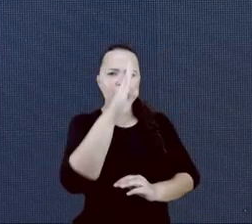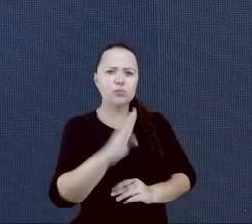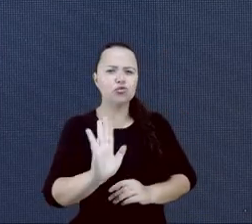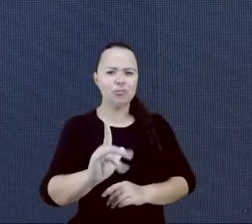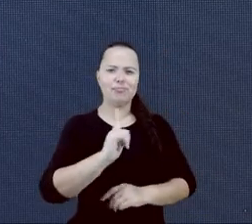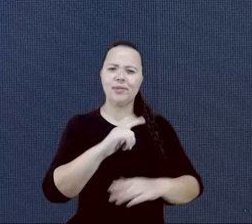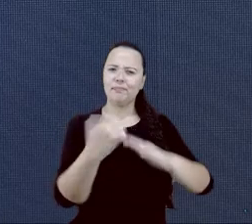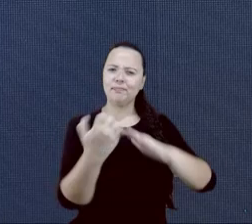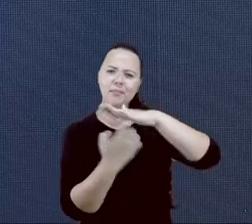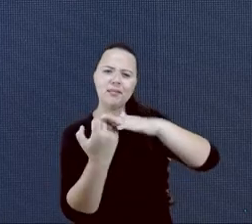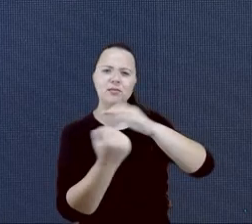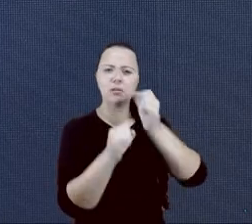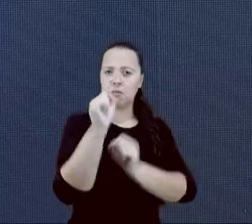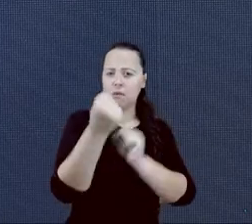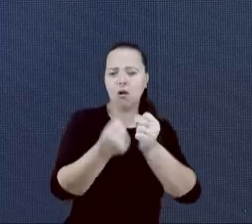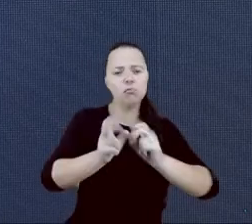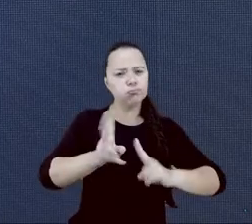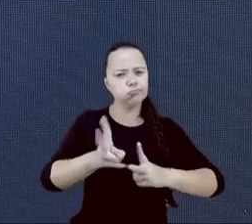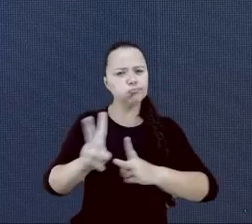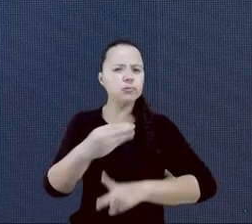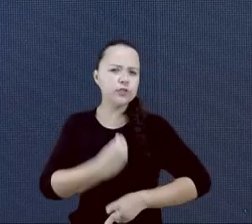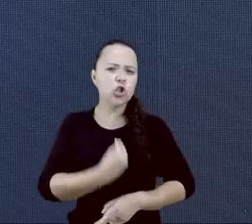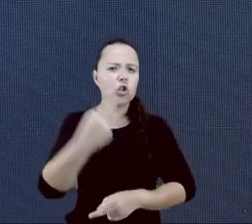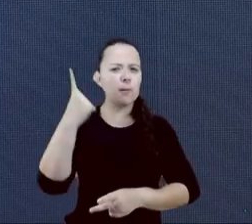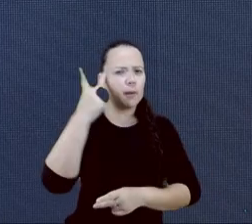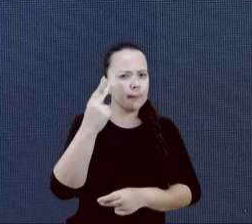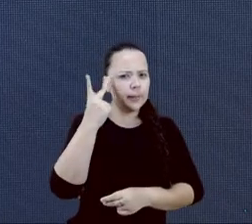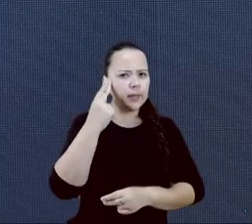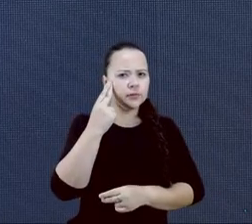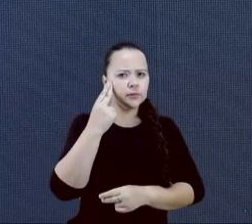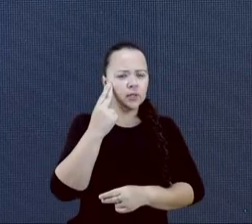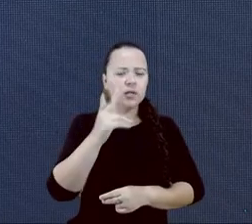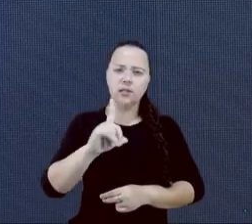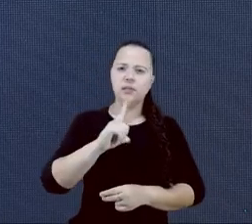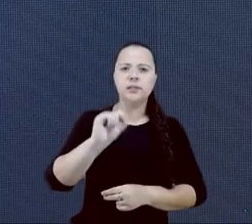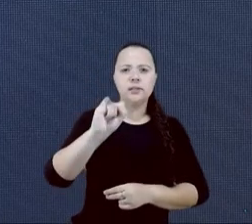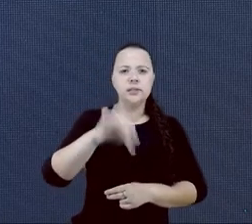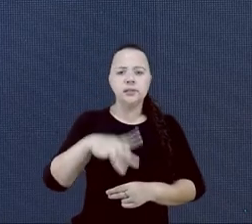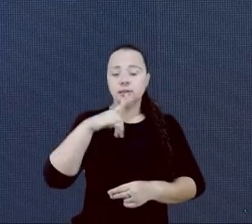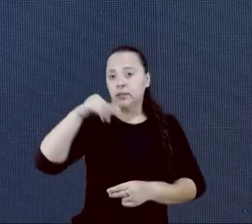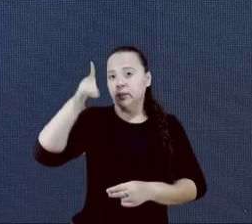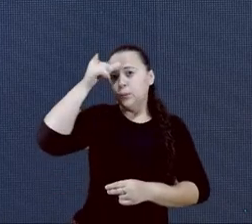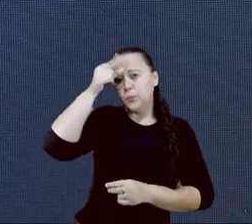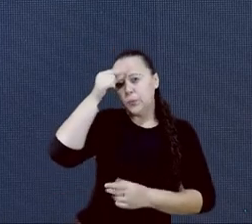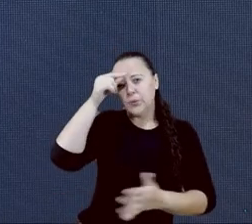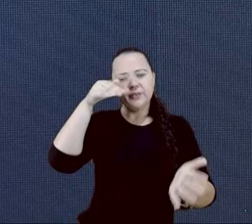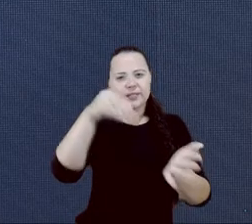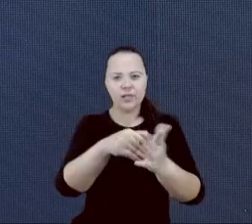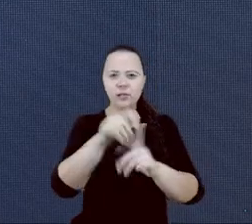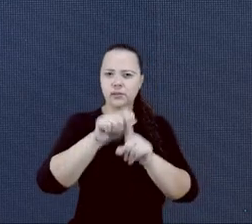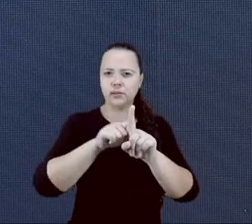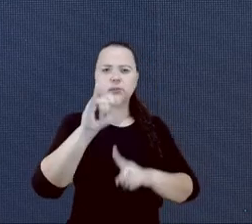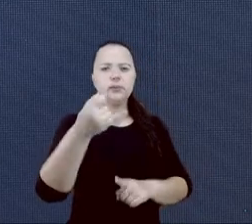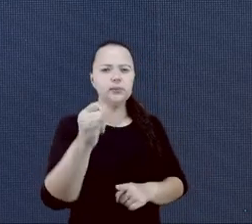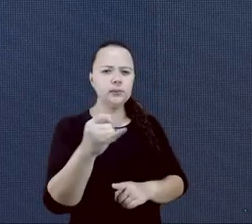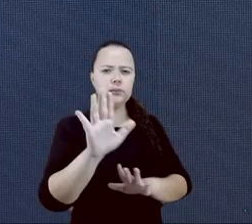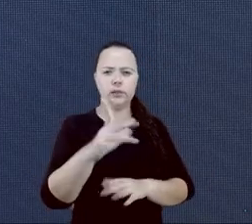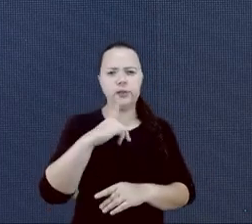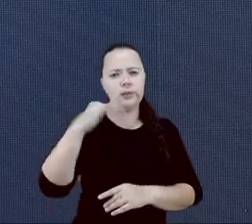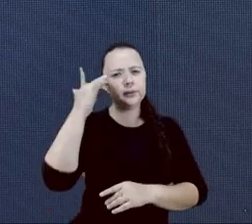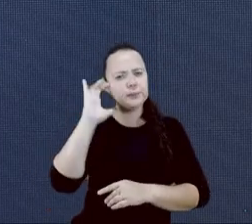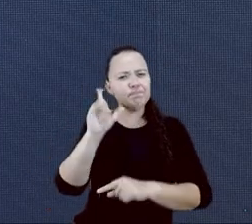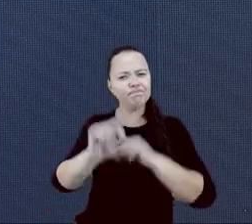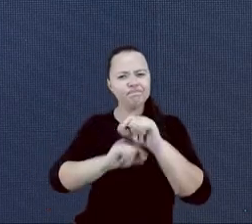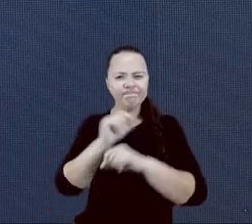vida poderia seguir ali normalmente né até teve uma certa um certo alívio no finalzinho de janeiro acho que o que mais pegou no evento na Americanas